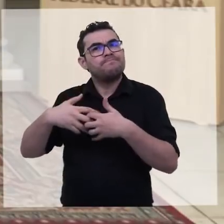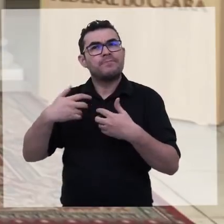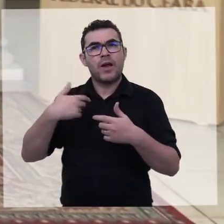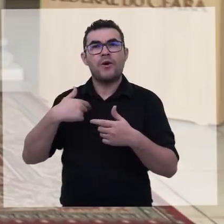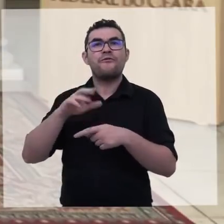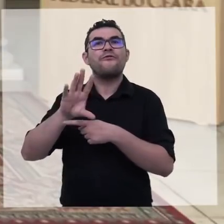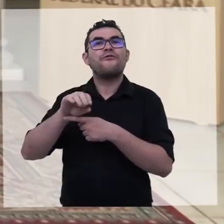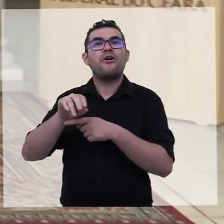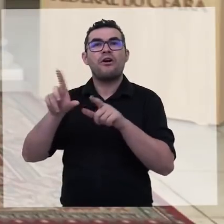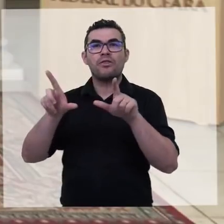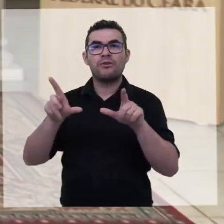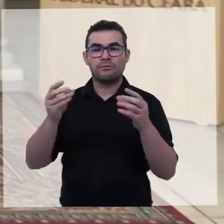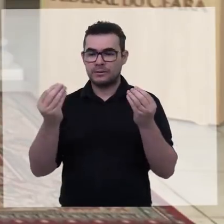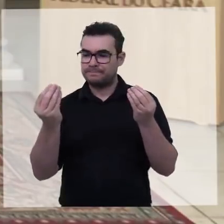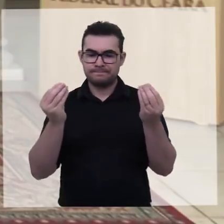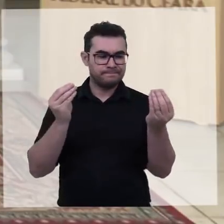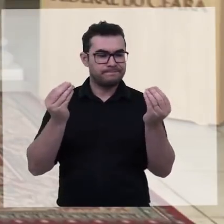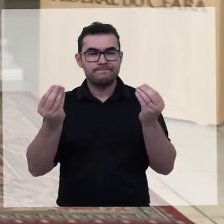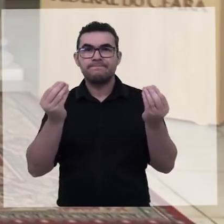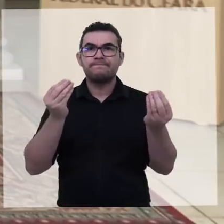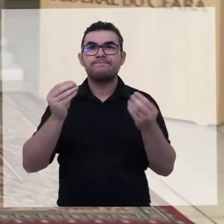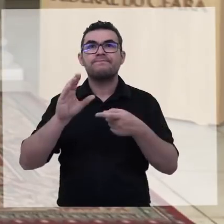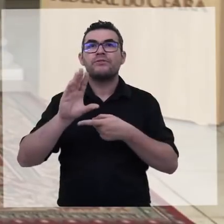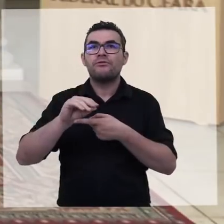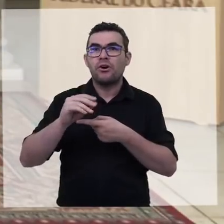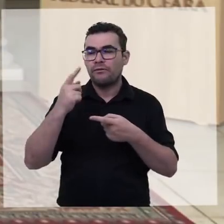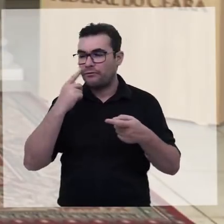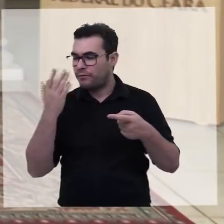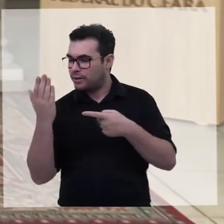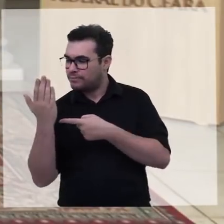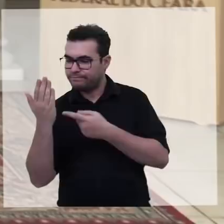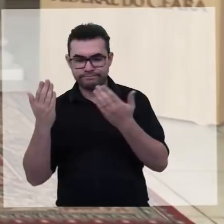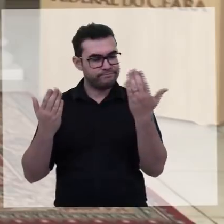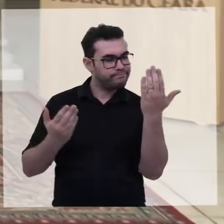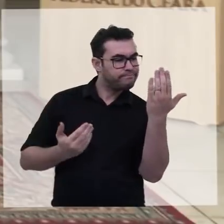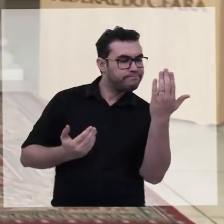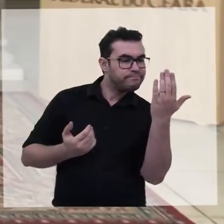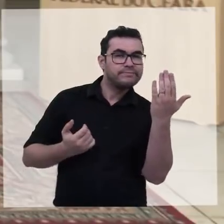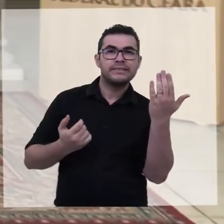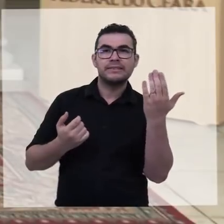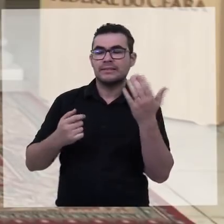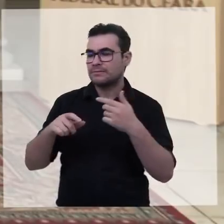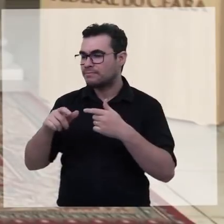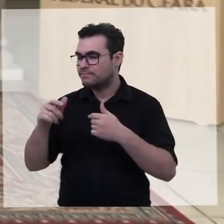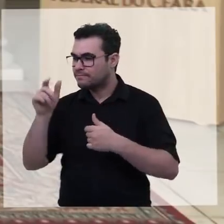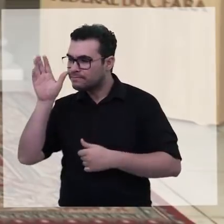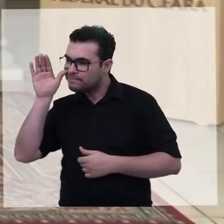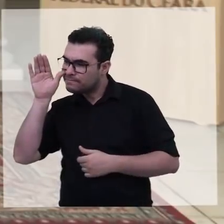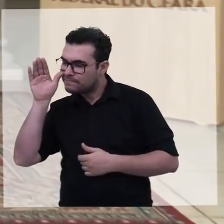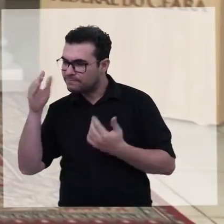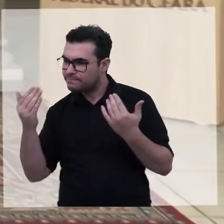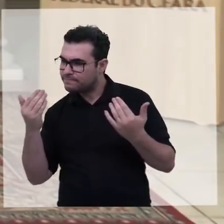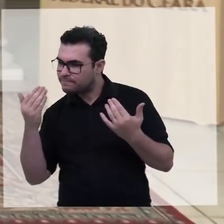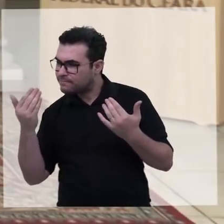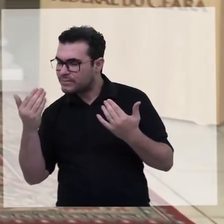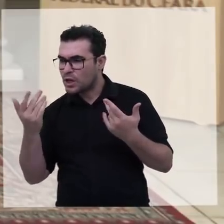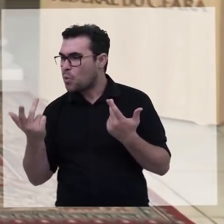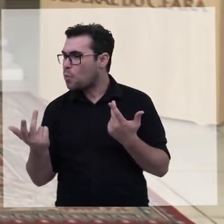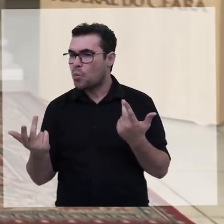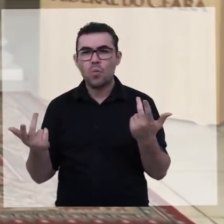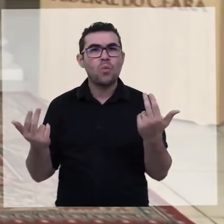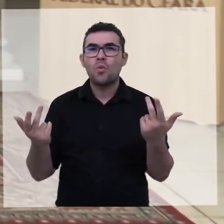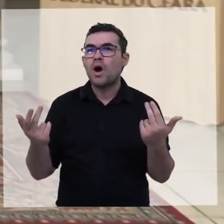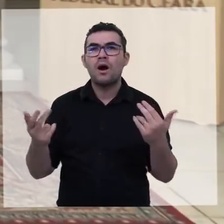começo olhando as fotos e olhando o ambiente, andando pelas bacias, tentando avaliar. Tinha a mesma declividade,